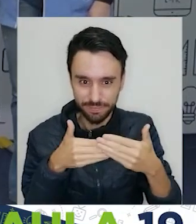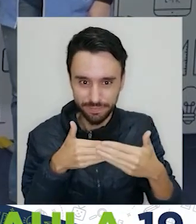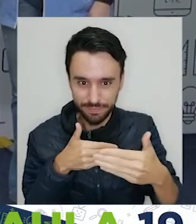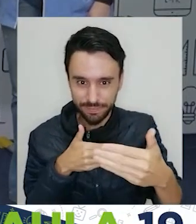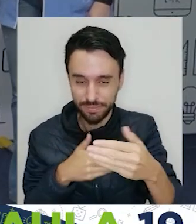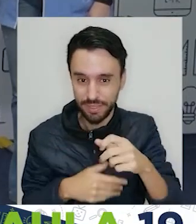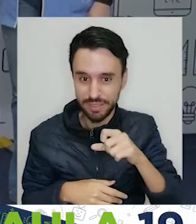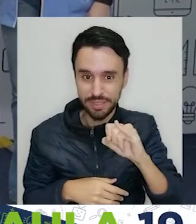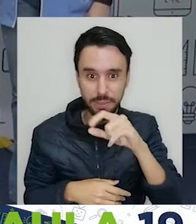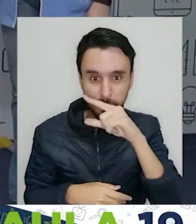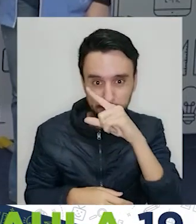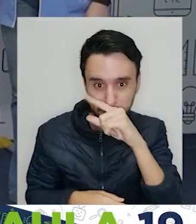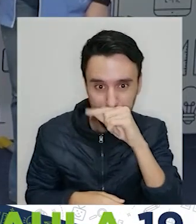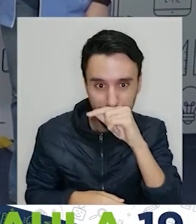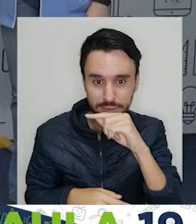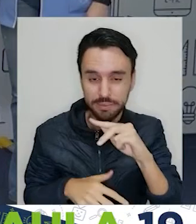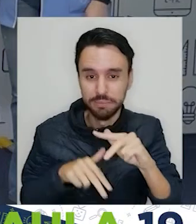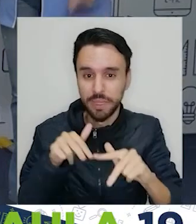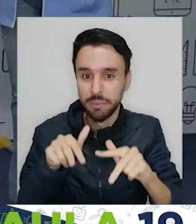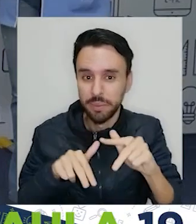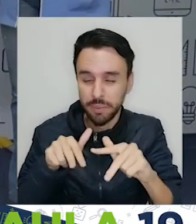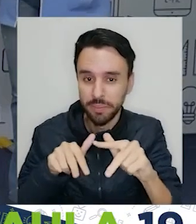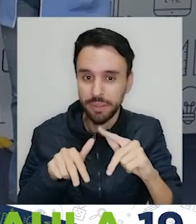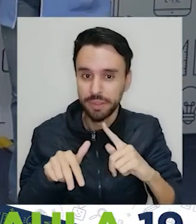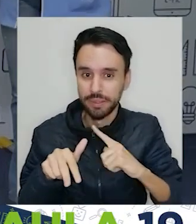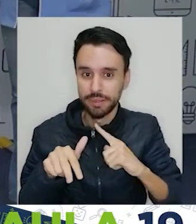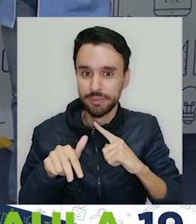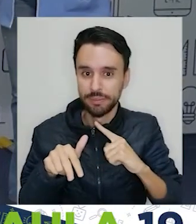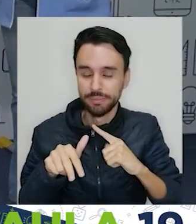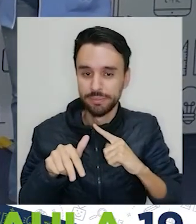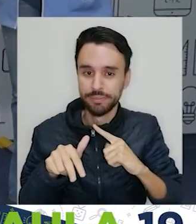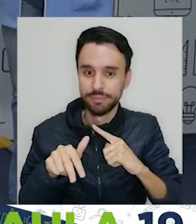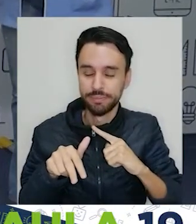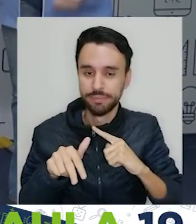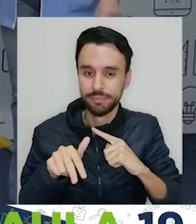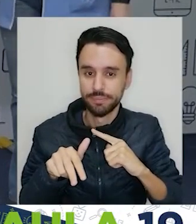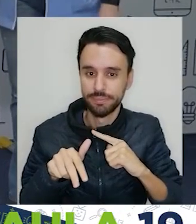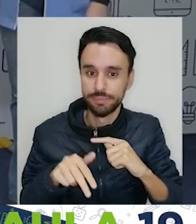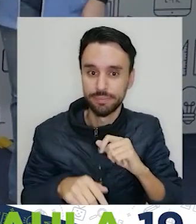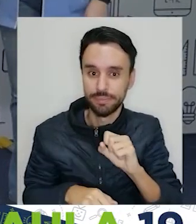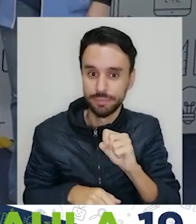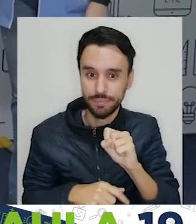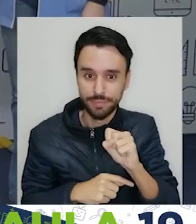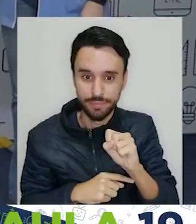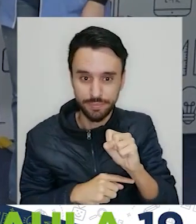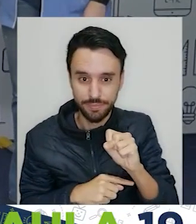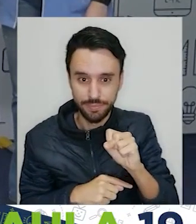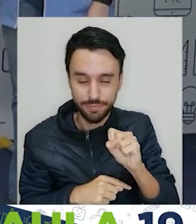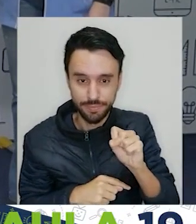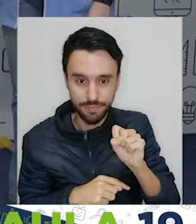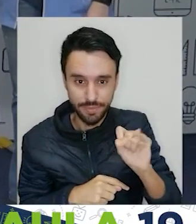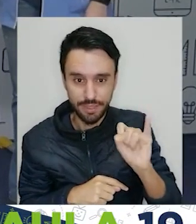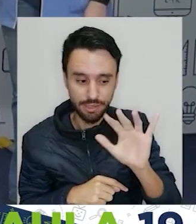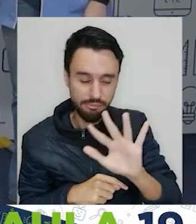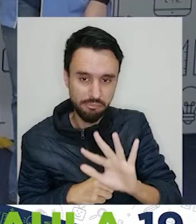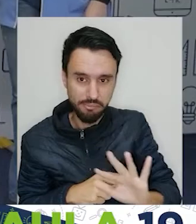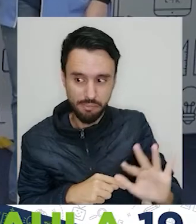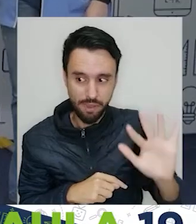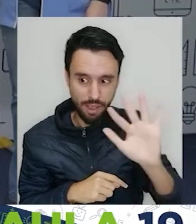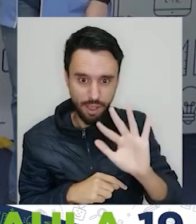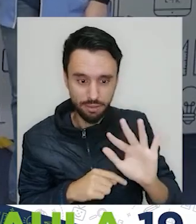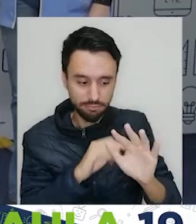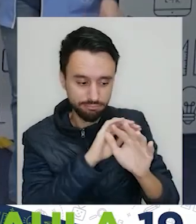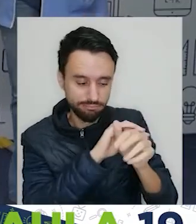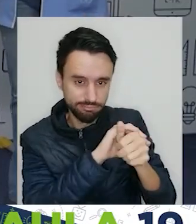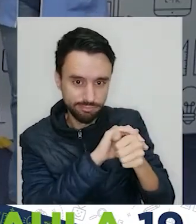tirar o passarinho, nós vamos andar uma casa. Quando nós tirarmos aqui a imagem da